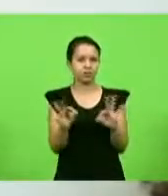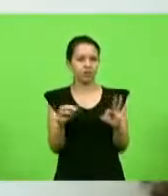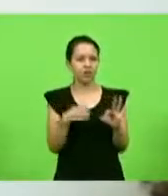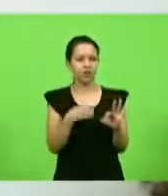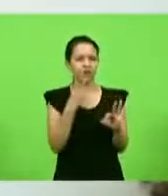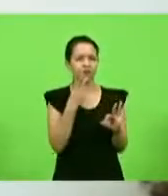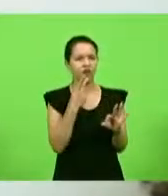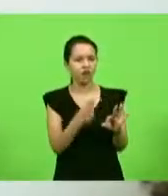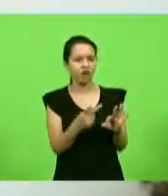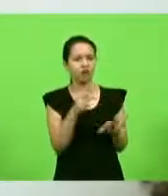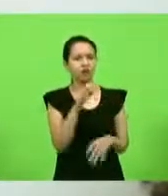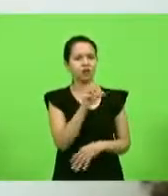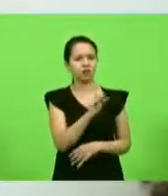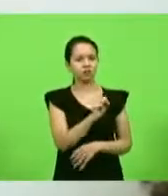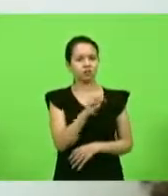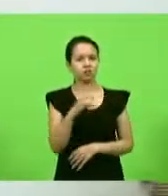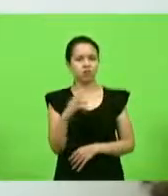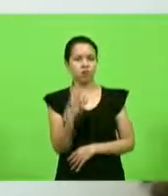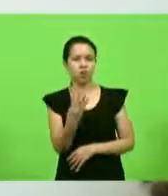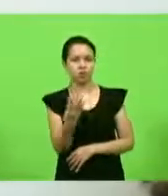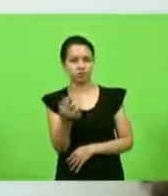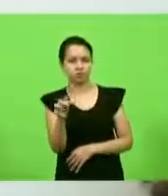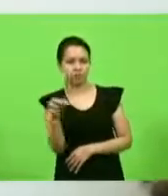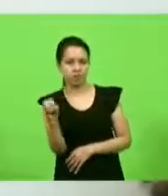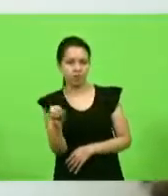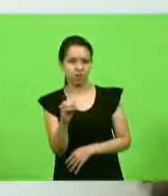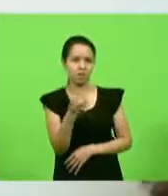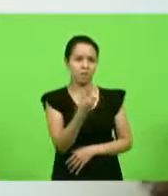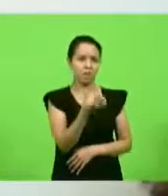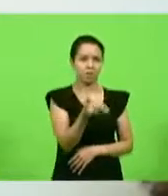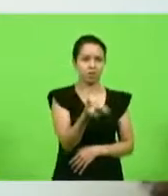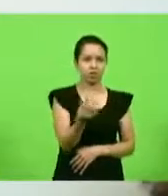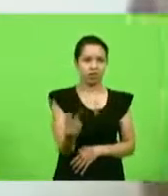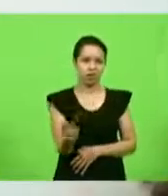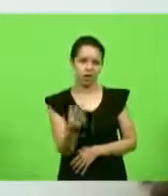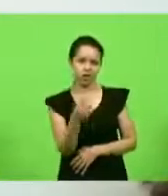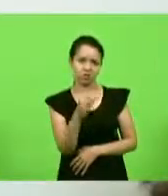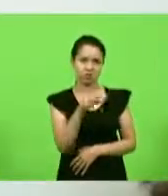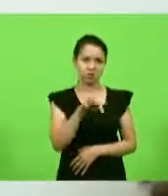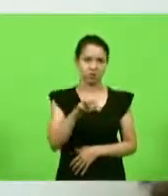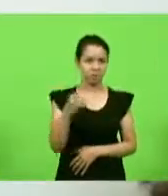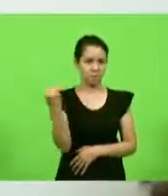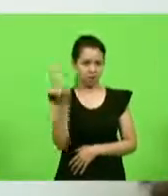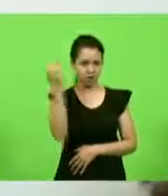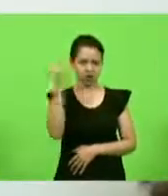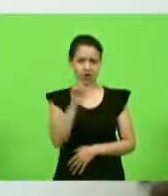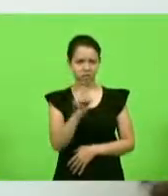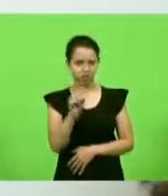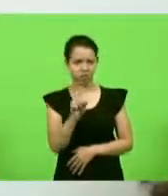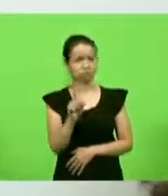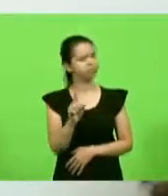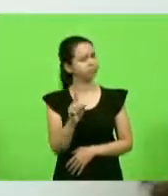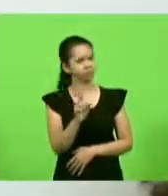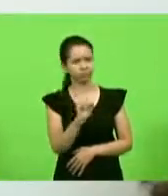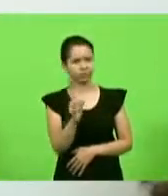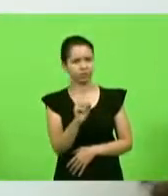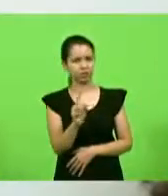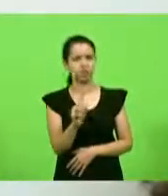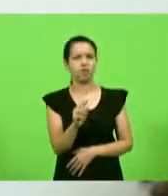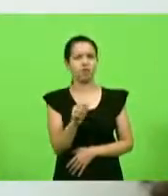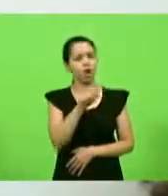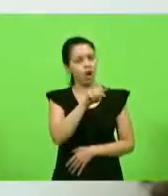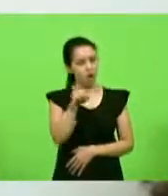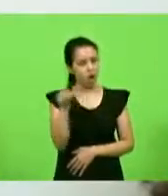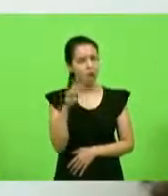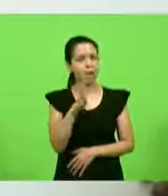470, que a 163 e que a 280 não são importantes, porque ninguém em sã consciência diria que essas BRs